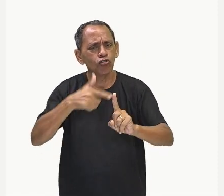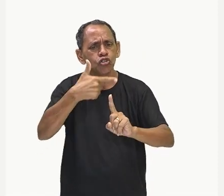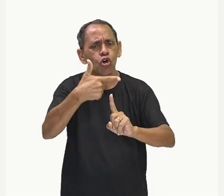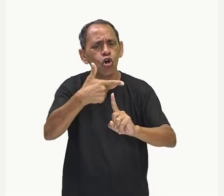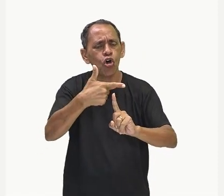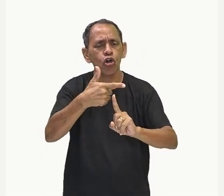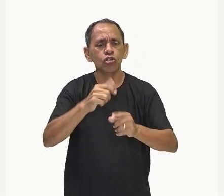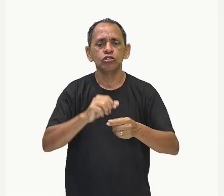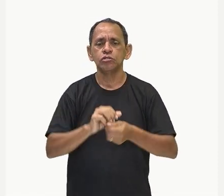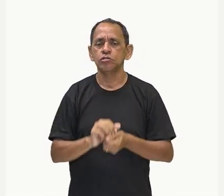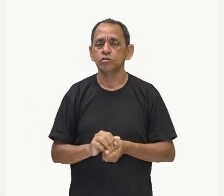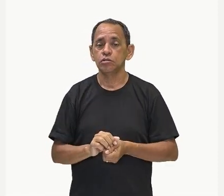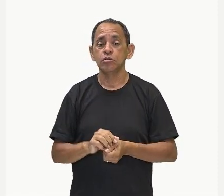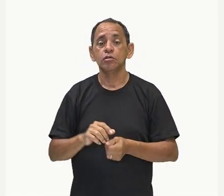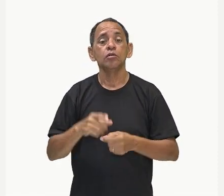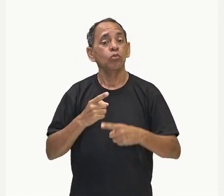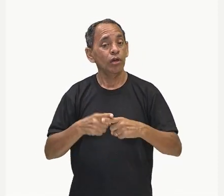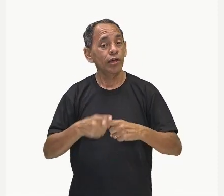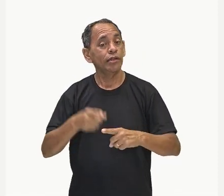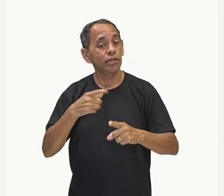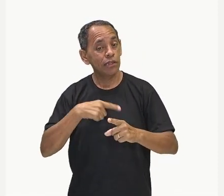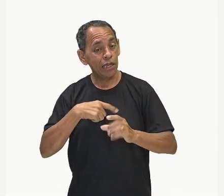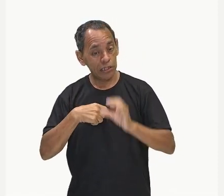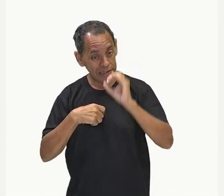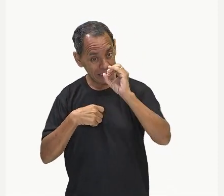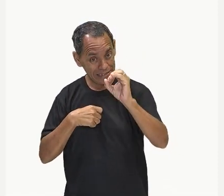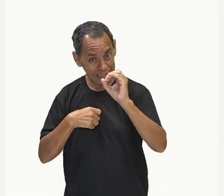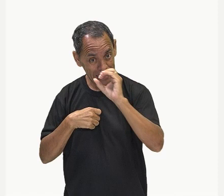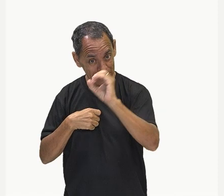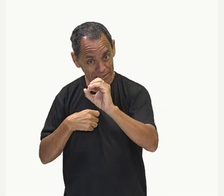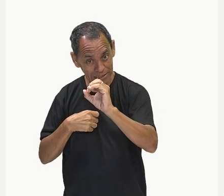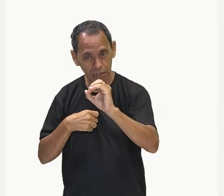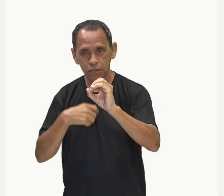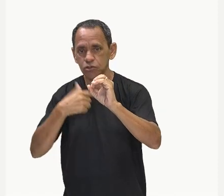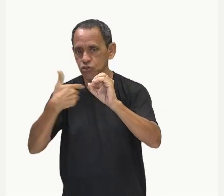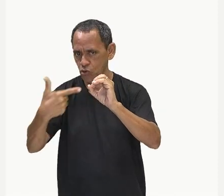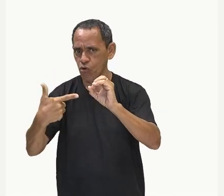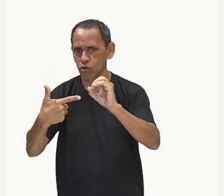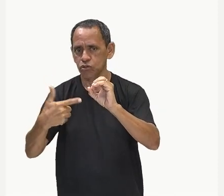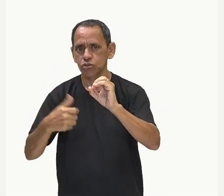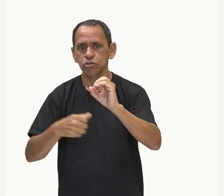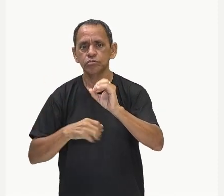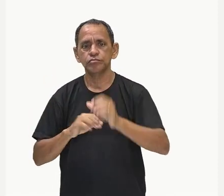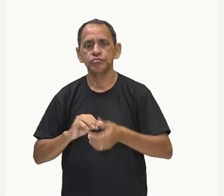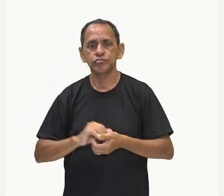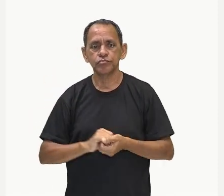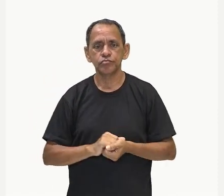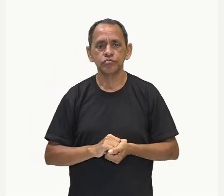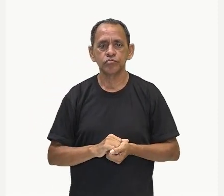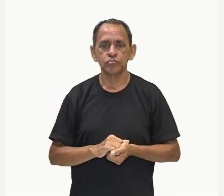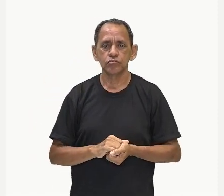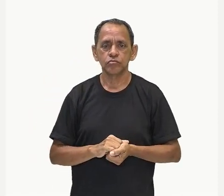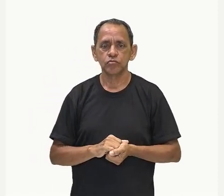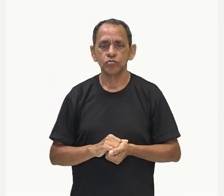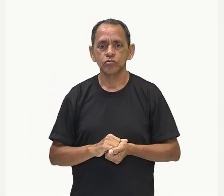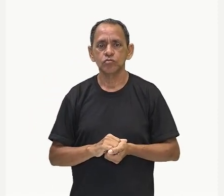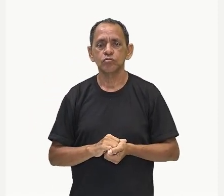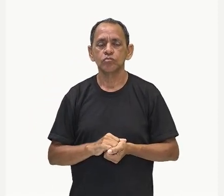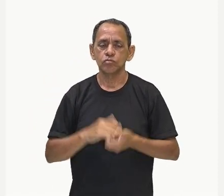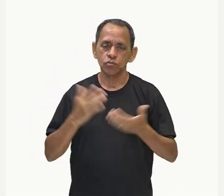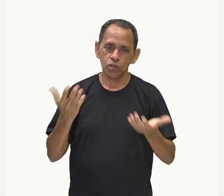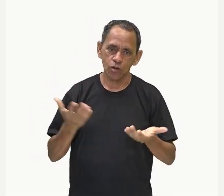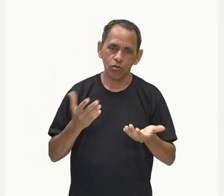possui 2 zeros. Ora. Se ele possui 2 zeros, ele pode ser escrito na base